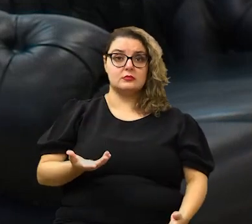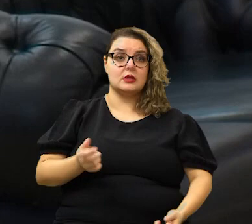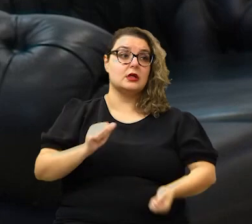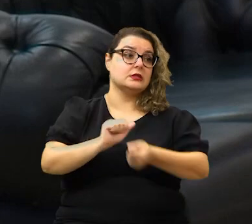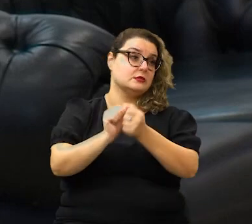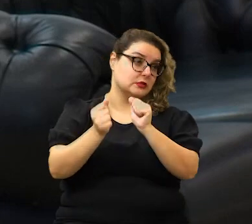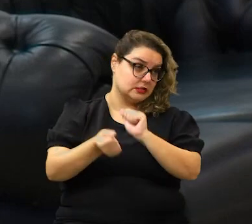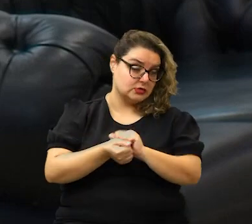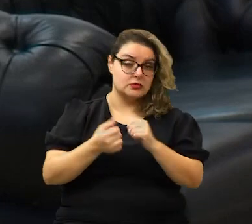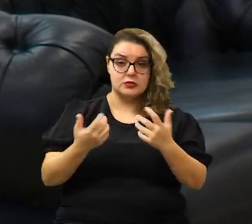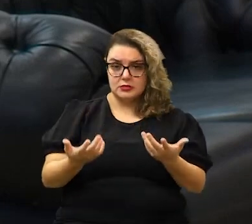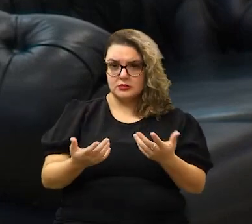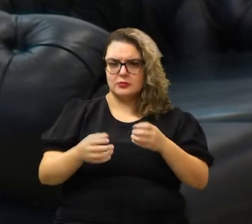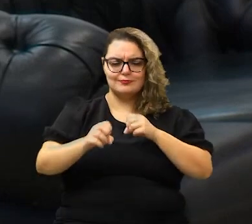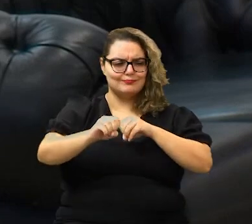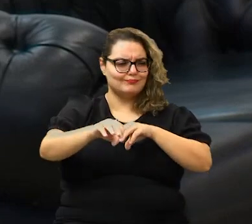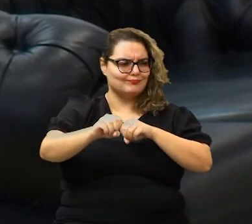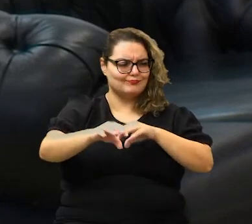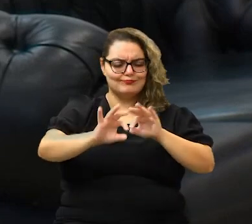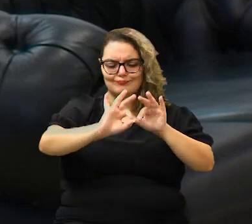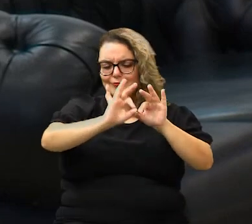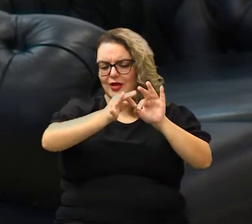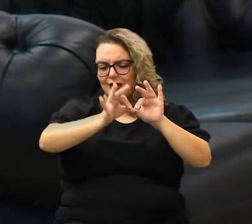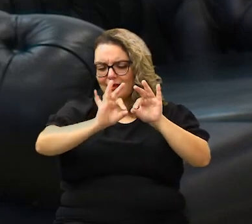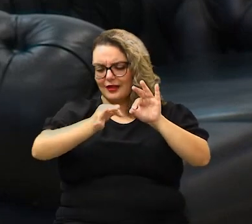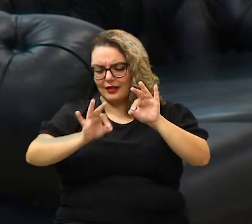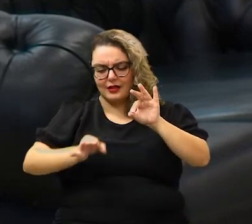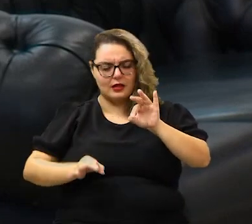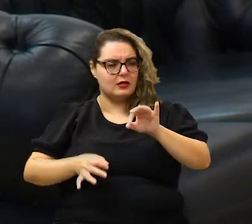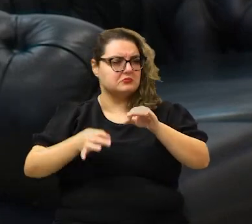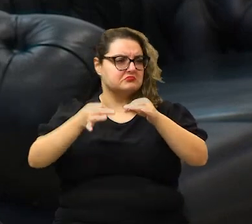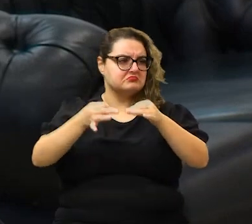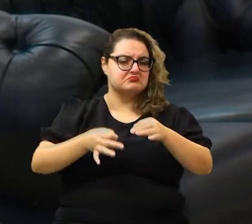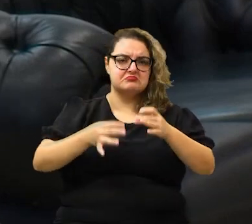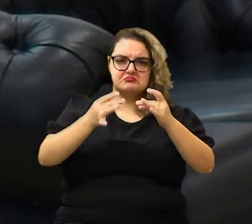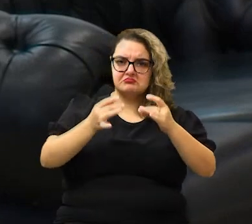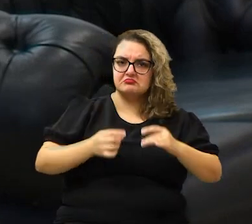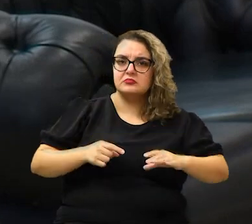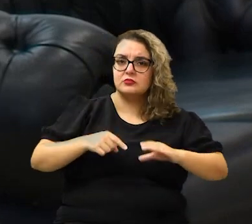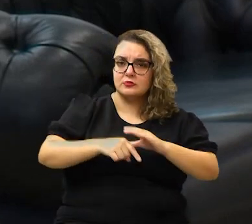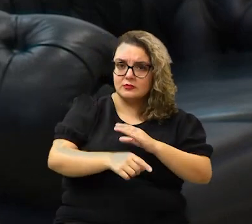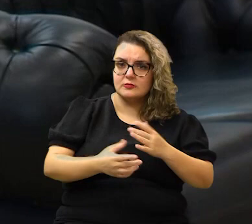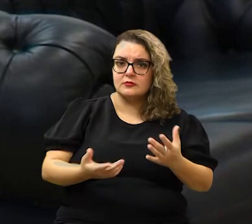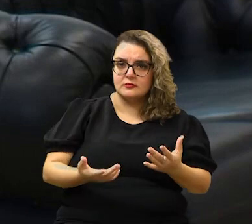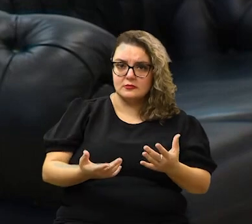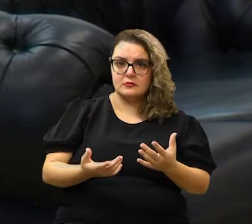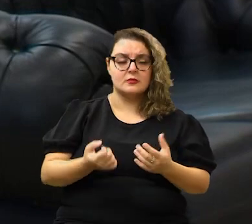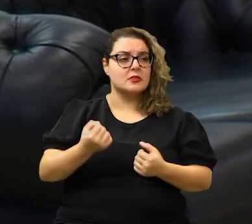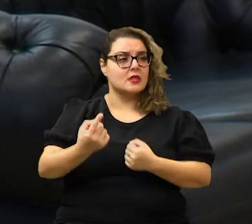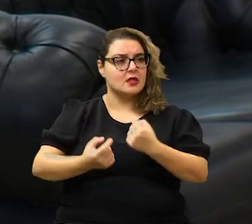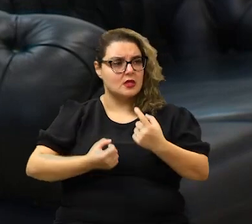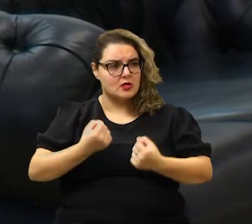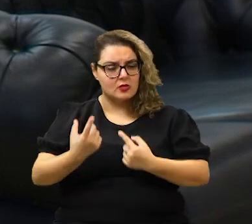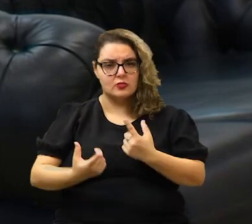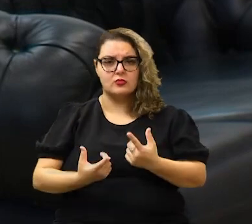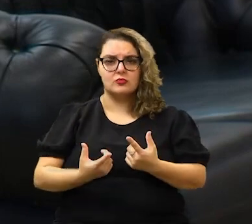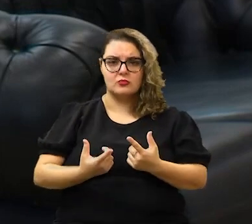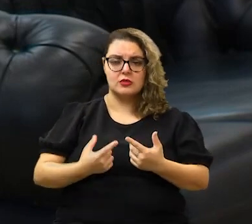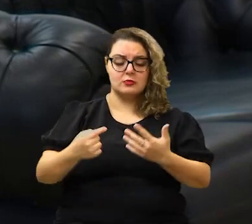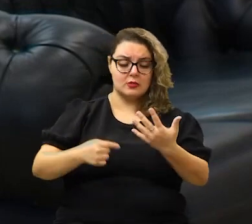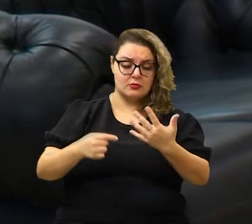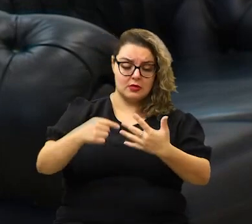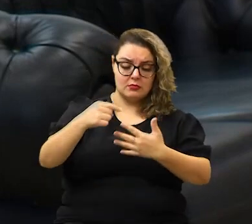modernizações. Então ele deu uma aula, assim, discorreu com bastante precisão e profundidade